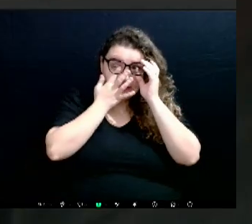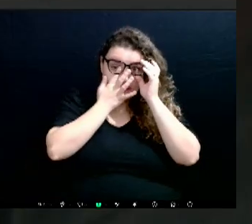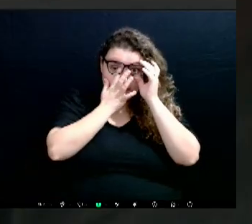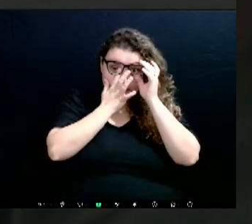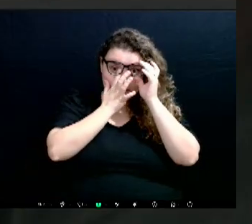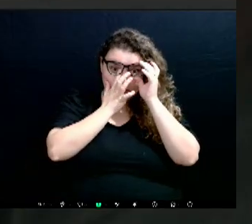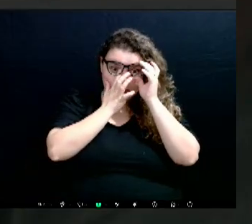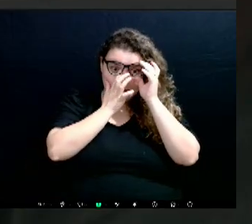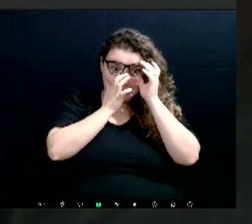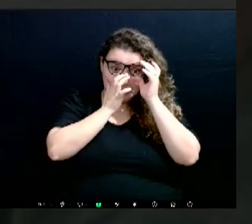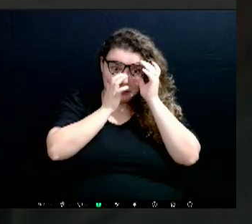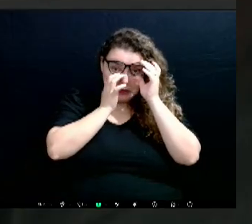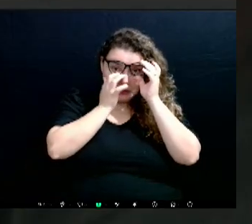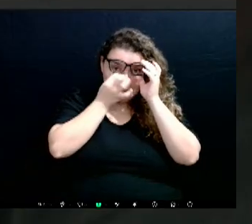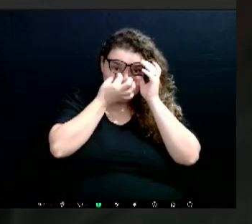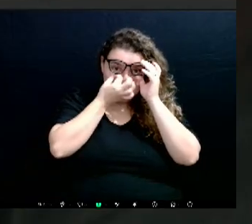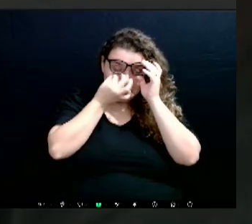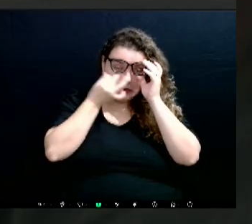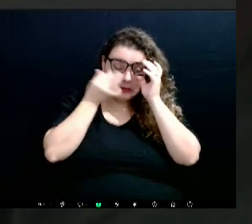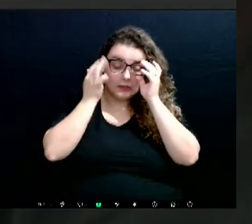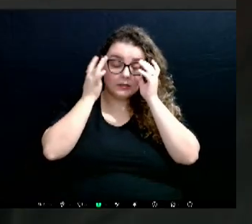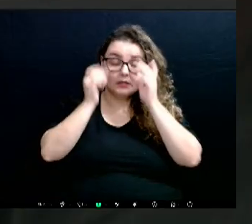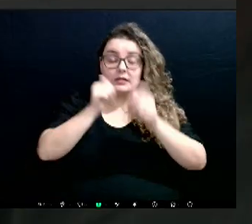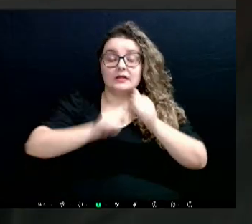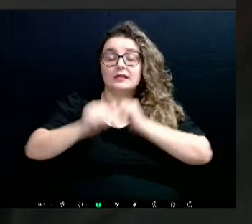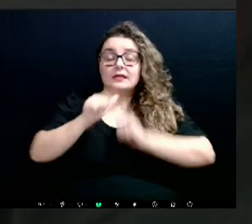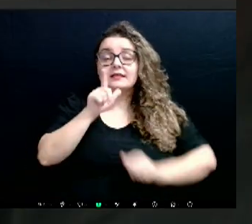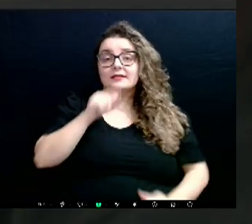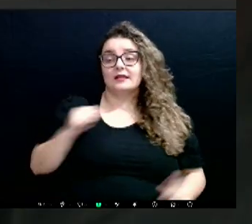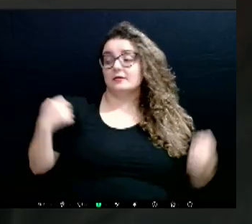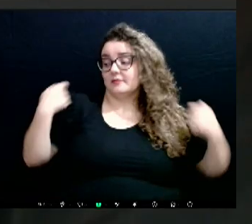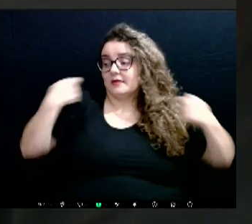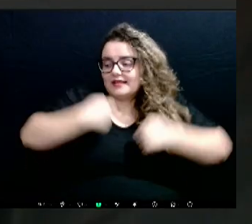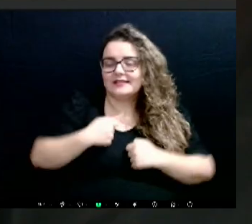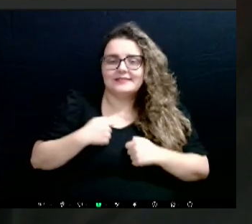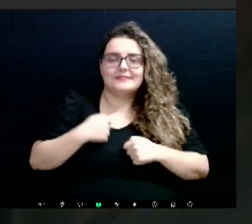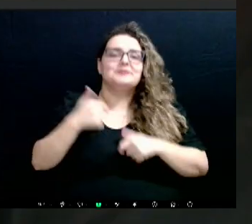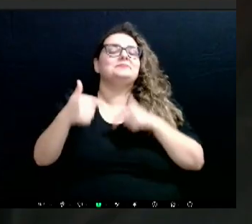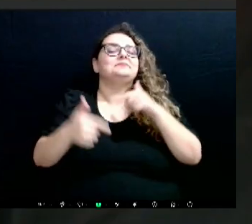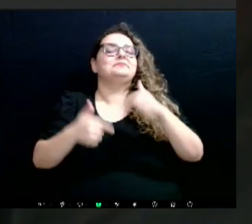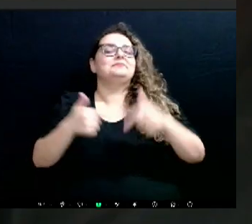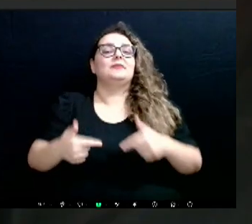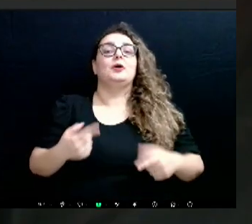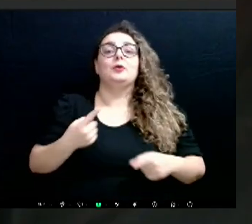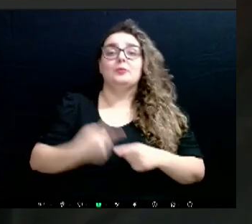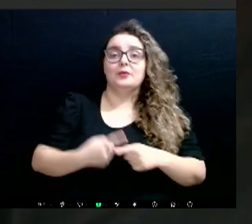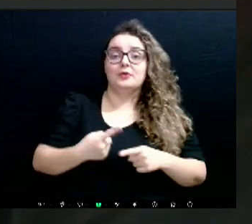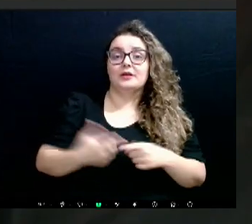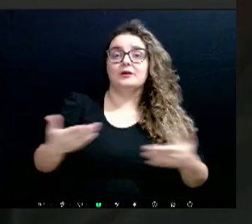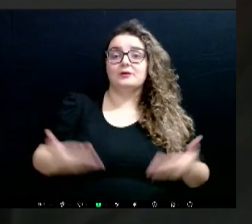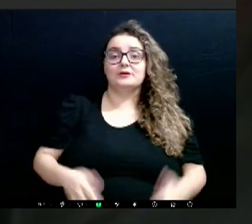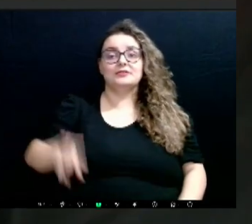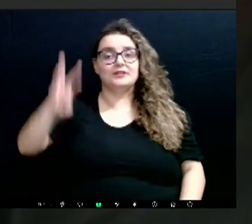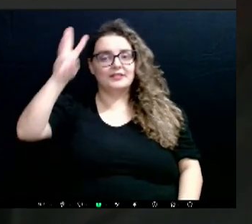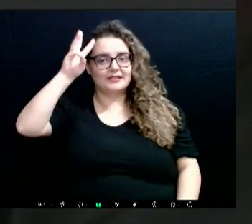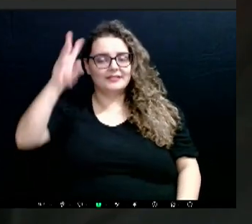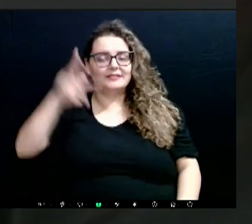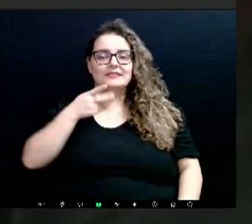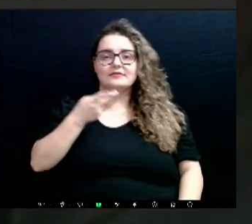aí um casaquinho, né? E vamos trabalhar, porque hoje é terça-feira e a gente vai falar de